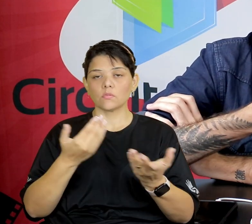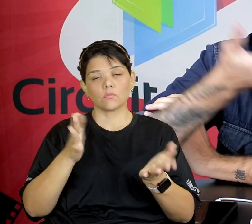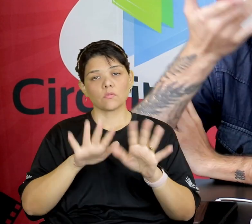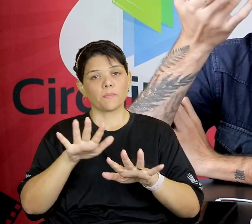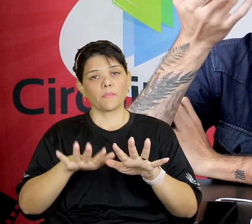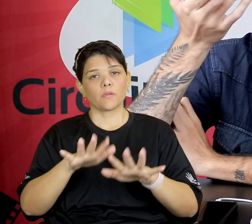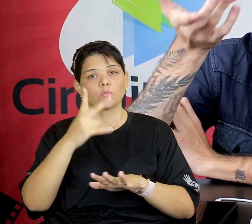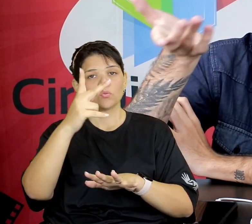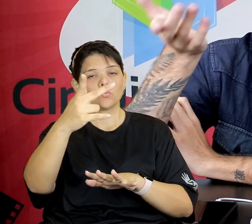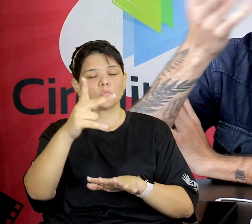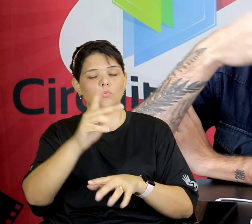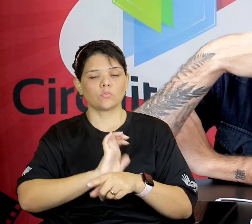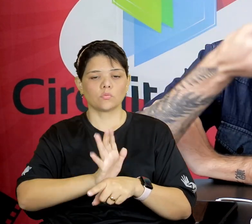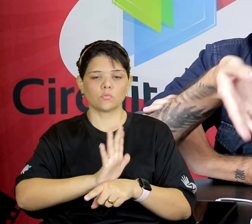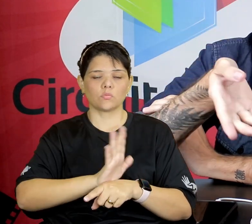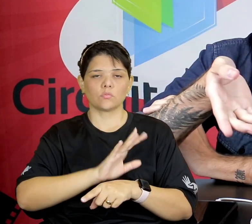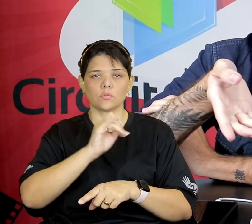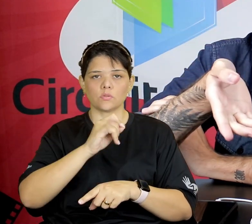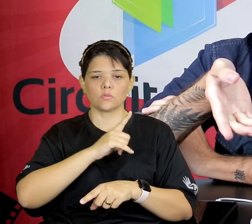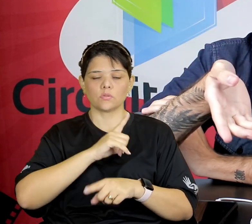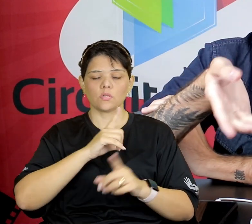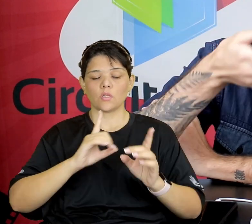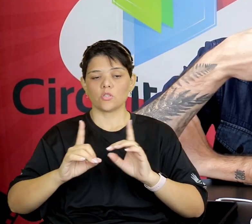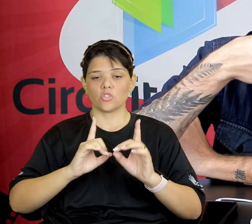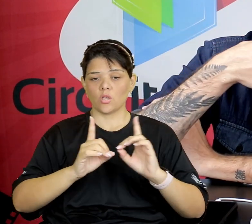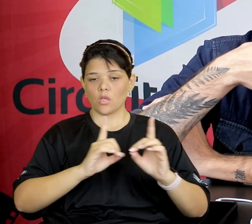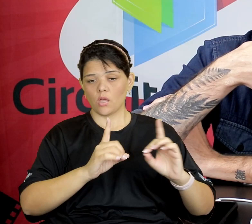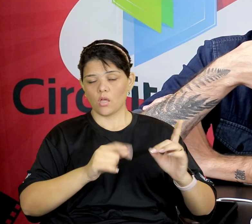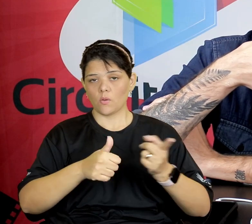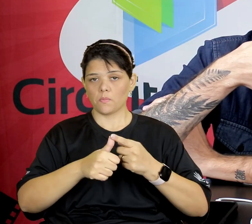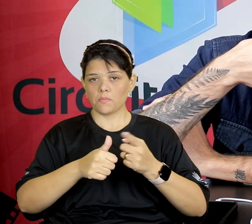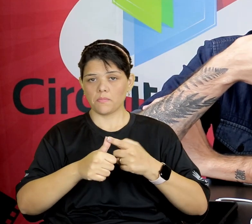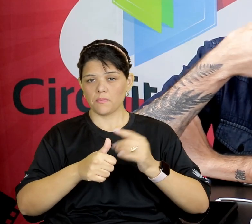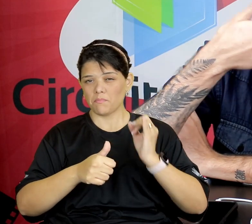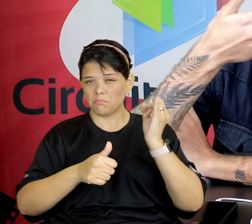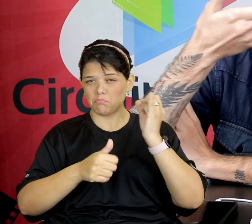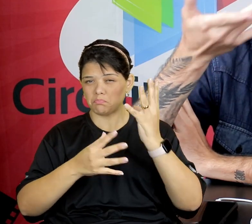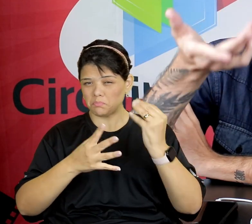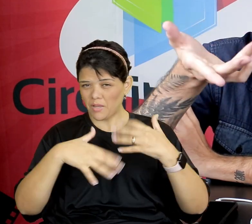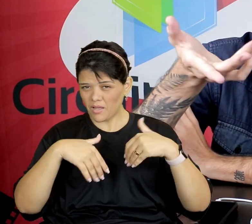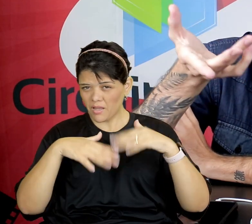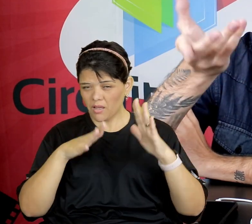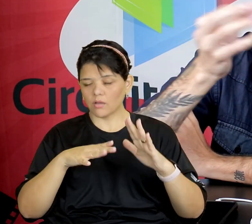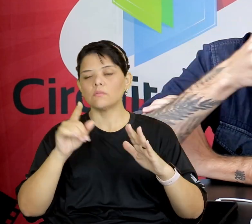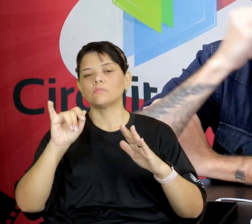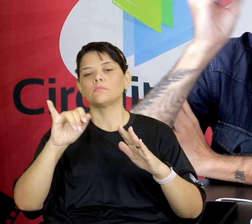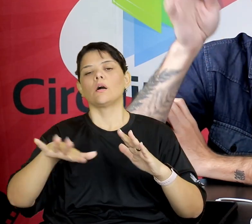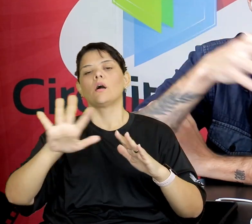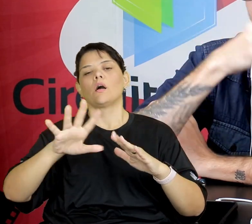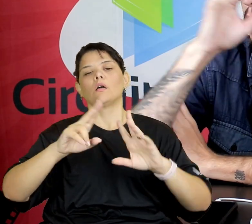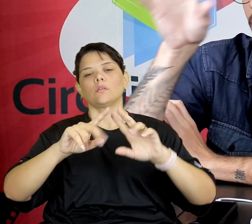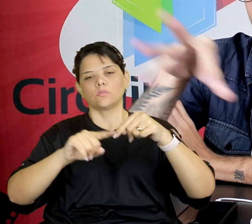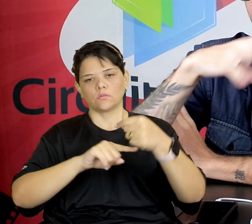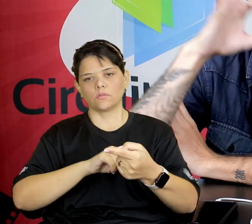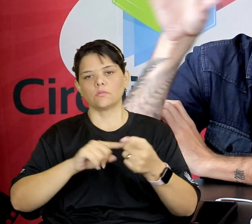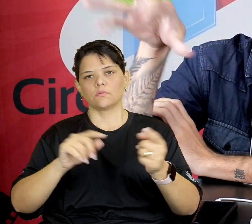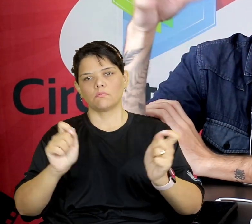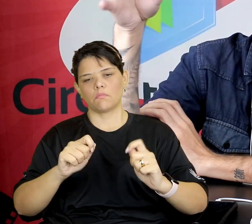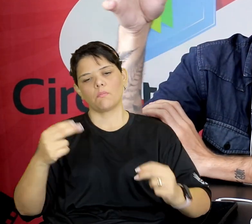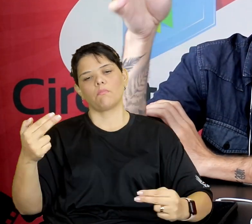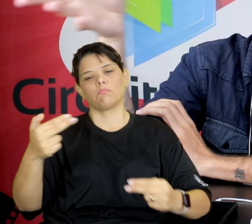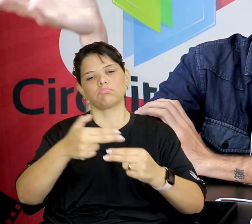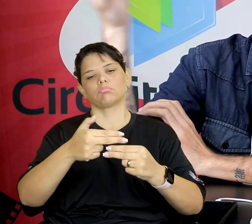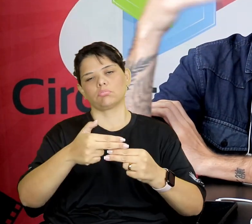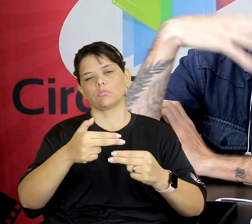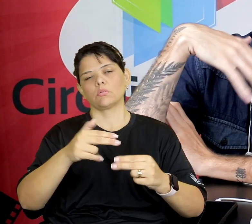tudo mais, é melhor montar esse diálogo primeiro. Se você tem um filme que é publicitário, que são só várias imagens, assim, cobertura